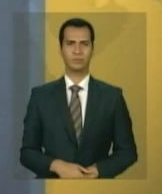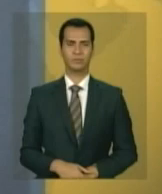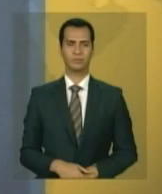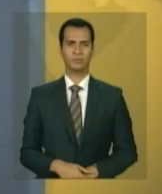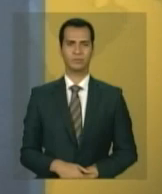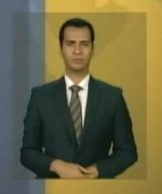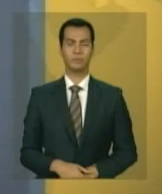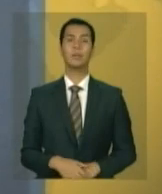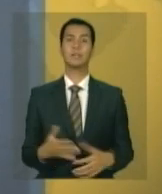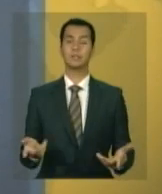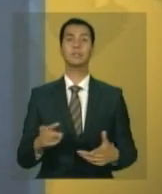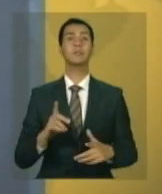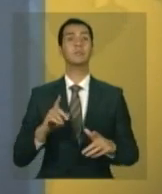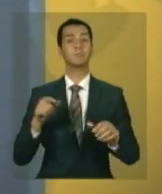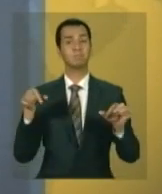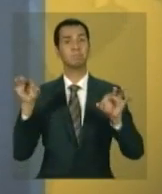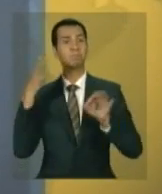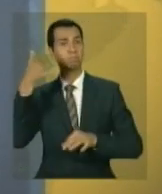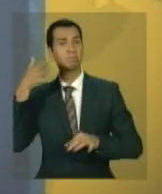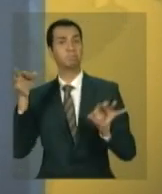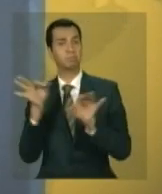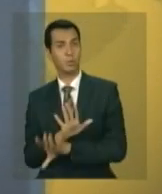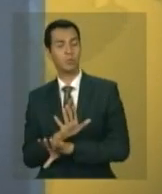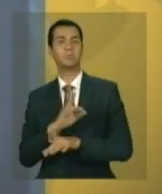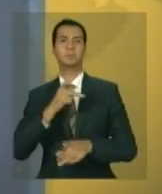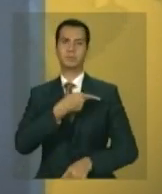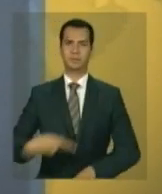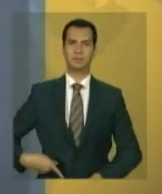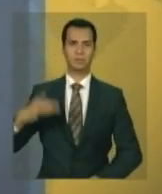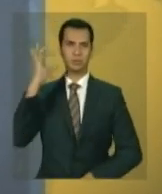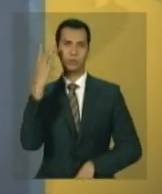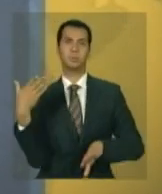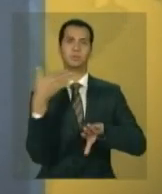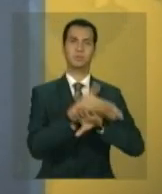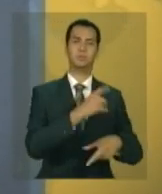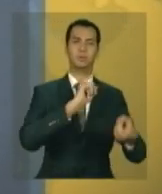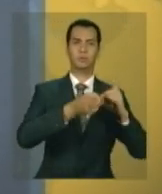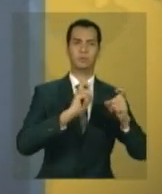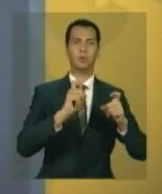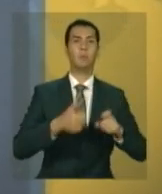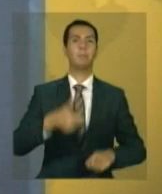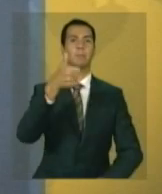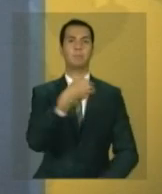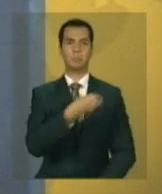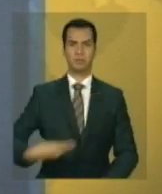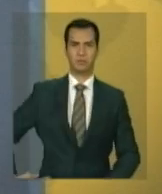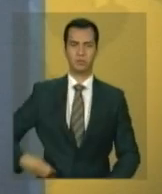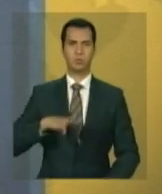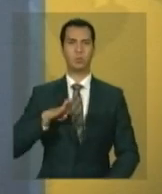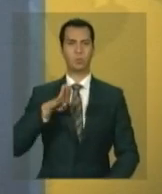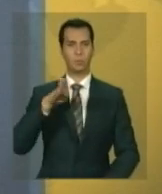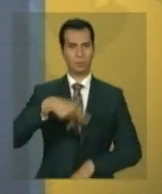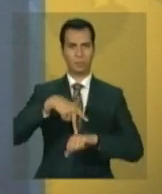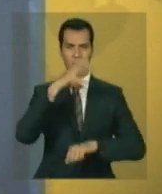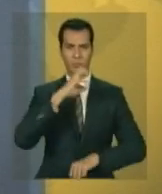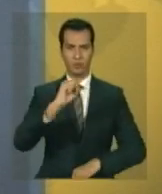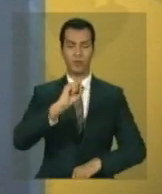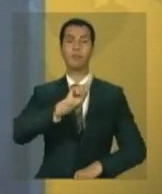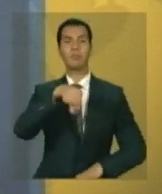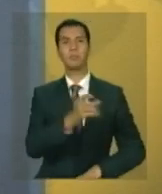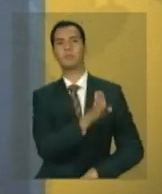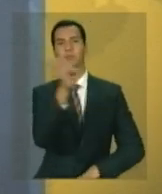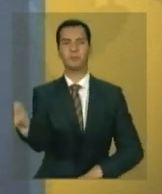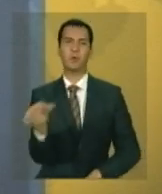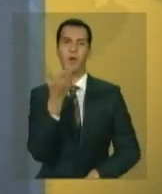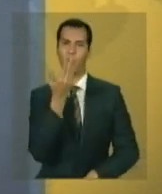Em seguida, a presidenta Dilma Rousseff se reuniu com o primeiro-ministro búlgaro e seguiu para um almoço em sua homenagem. Ainda na agenda